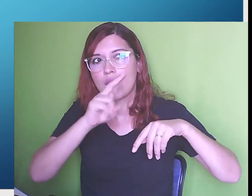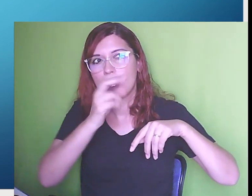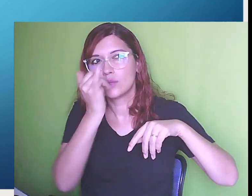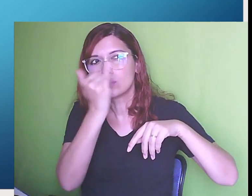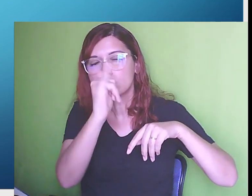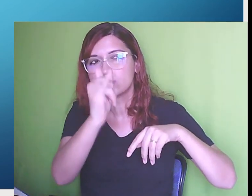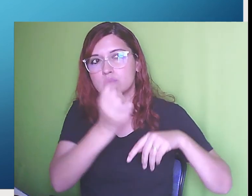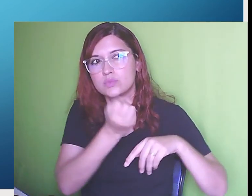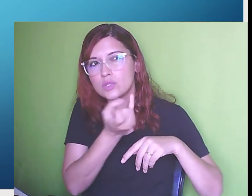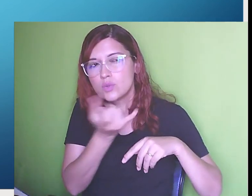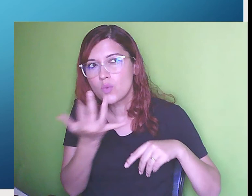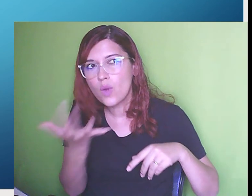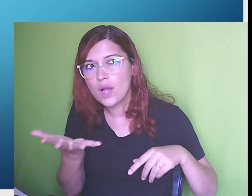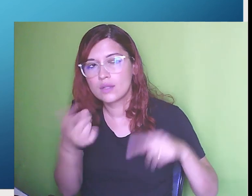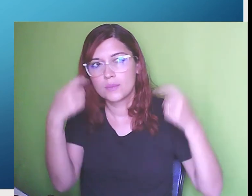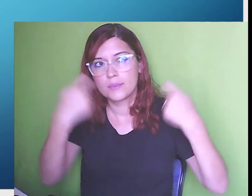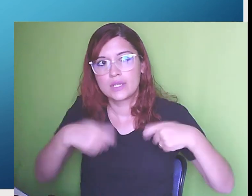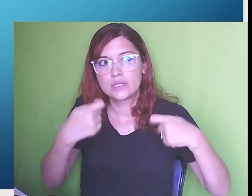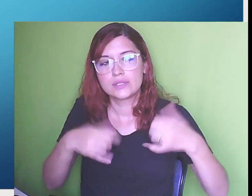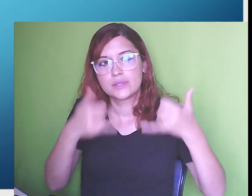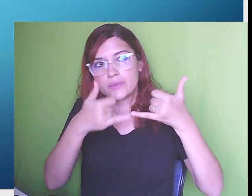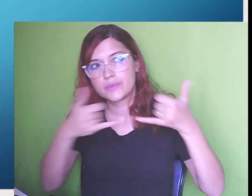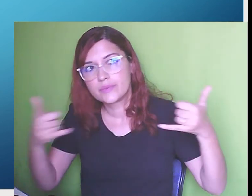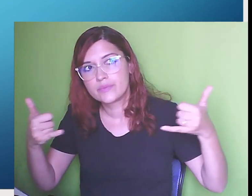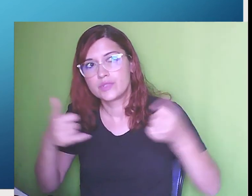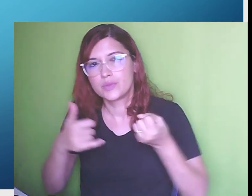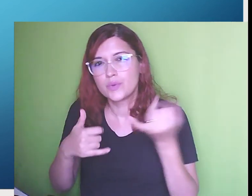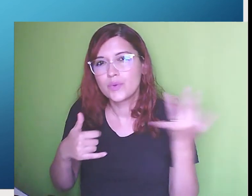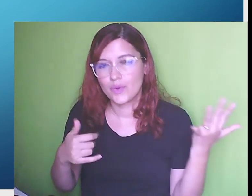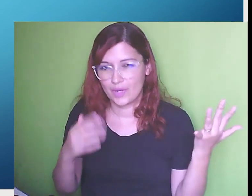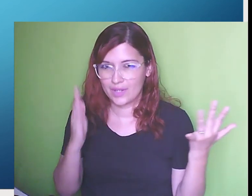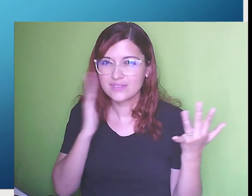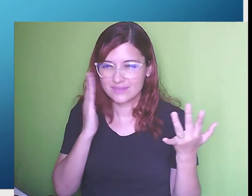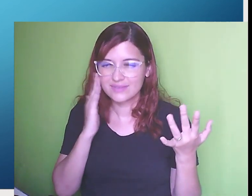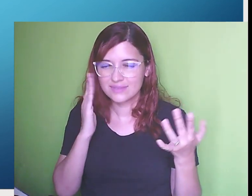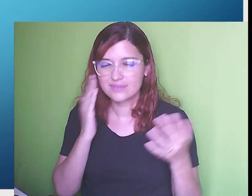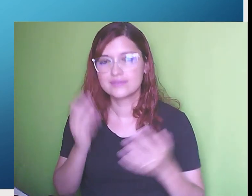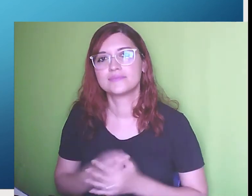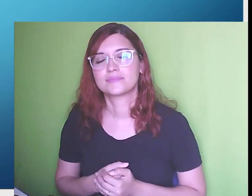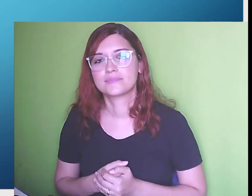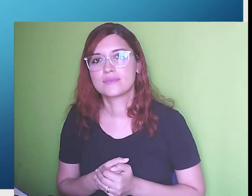de um local, do uso de energia de um local.